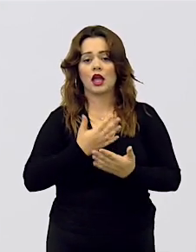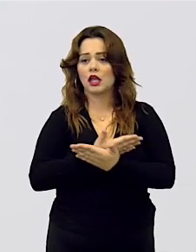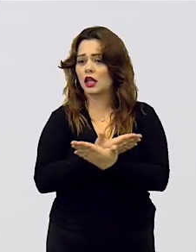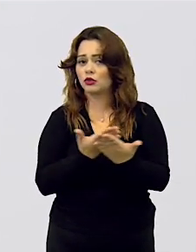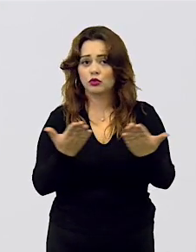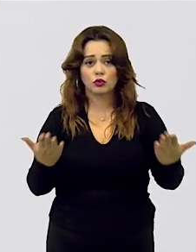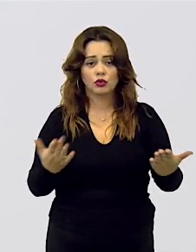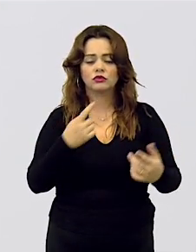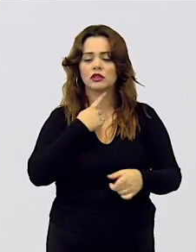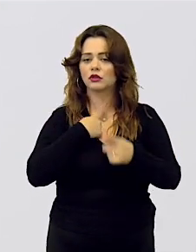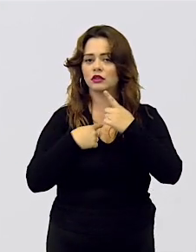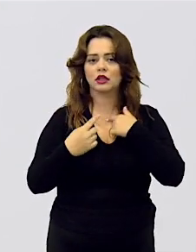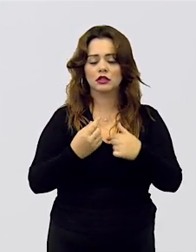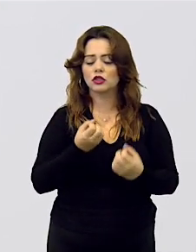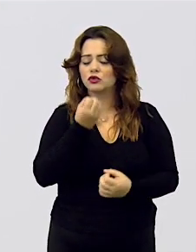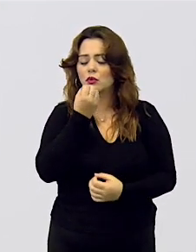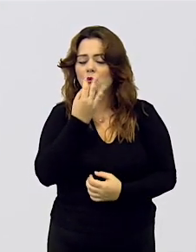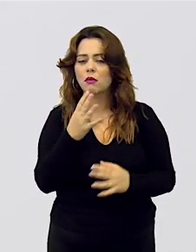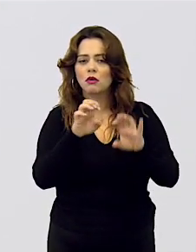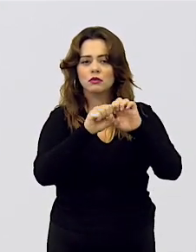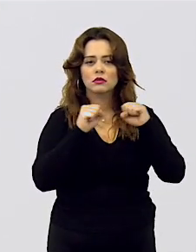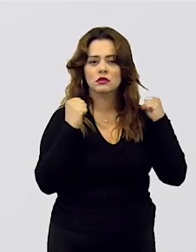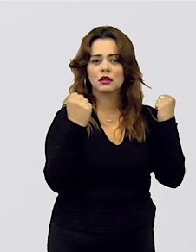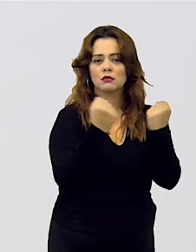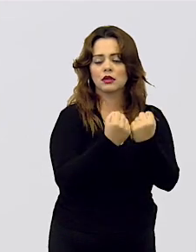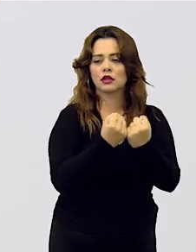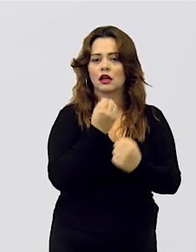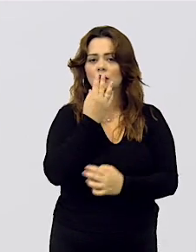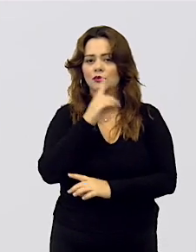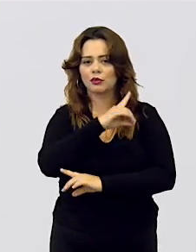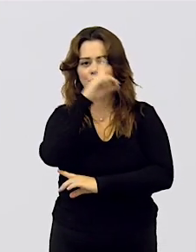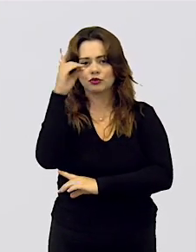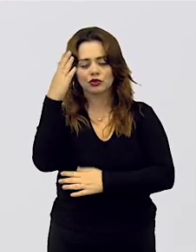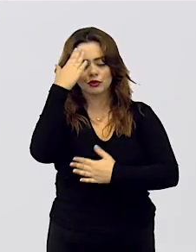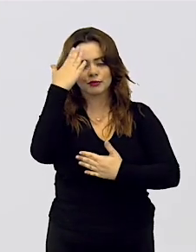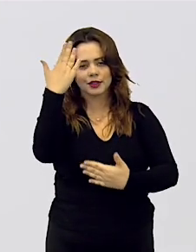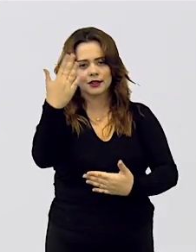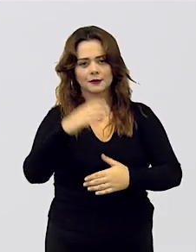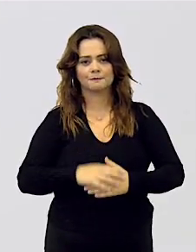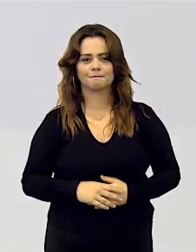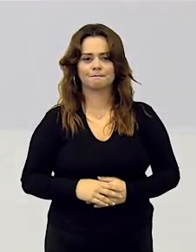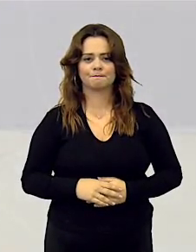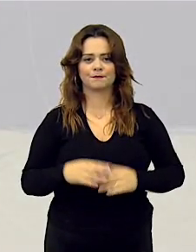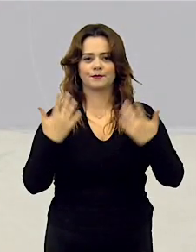deseja desejo um excelente seminário e um bom dia muito obrigado